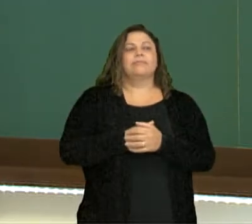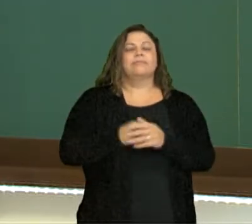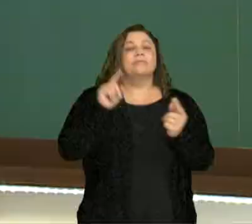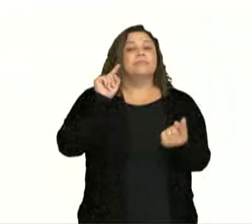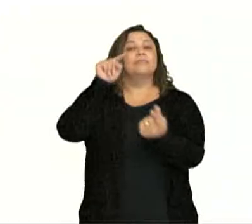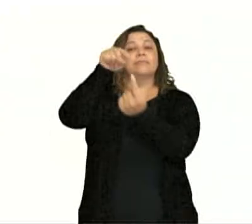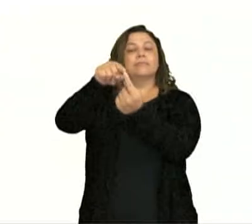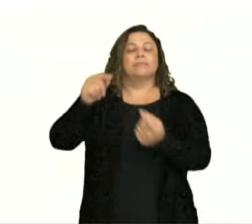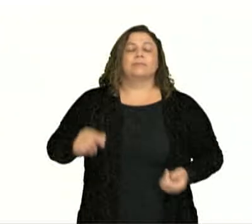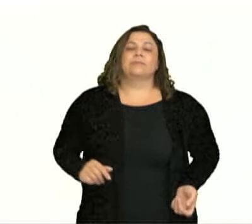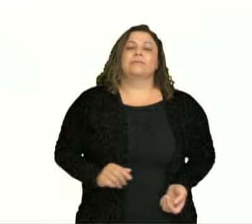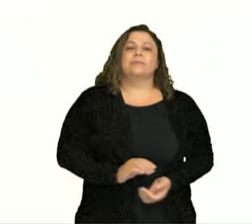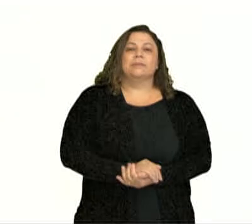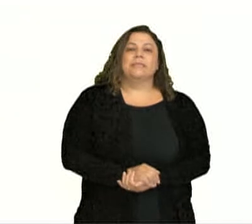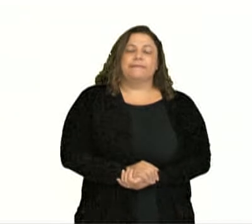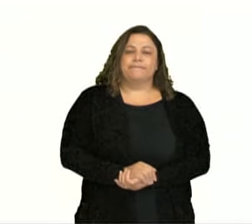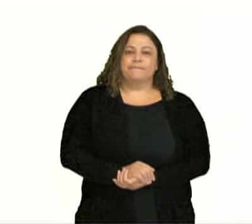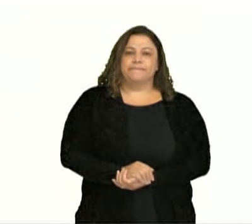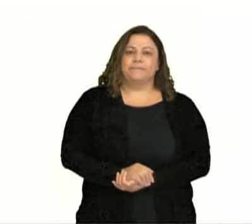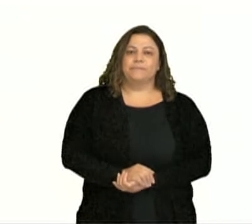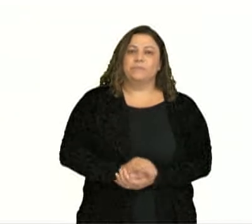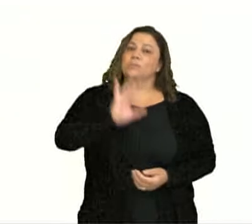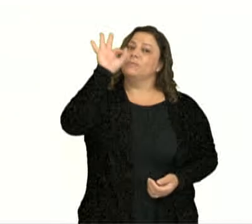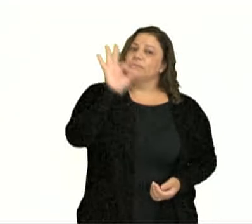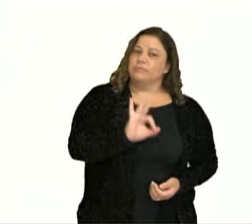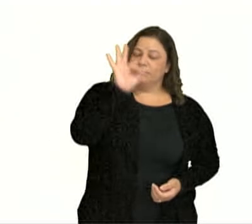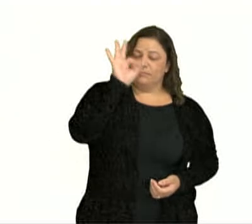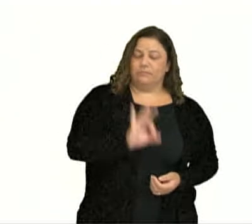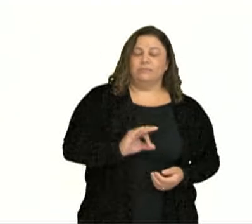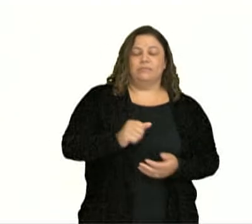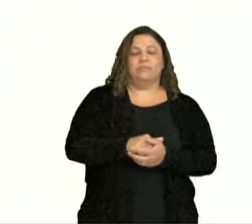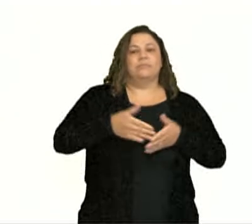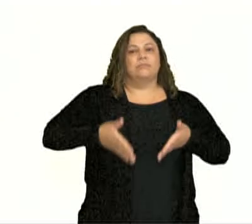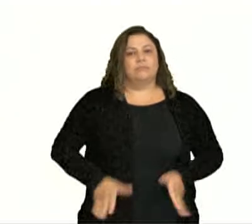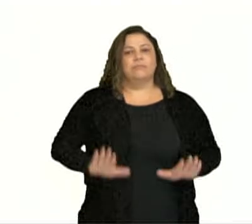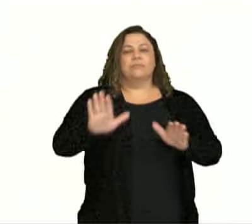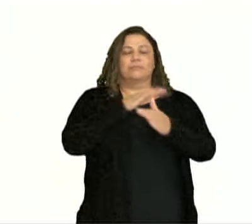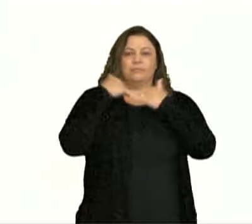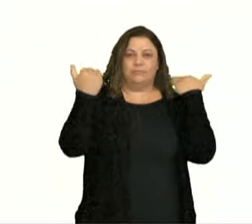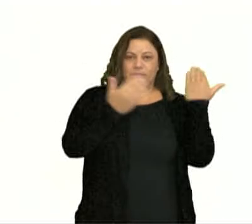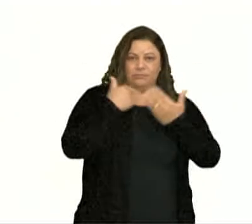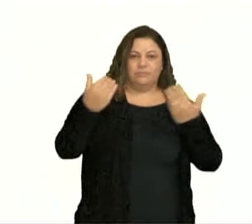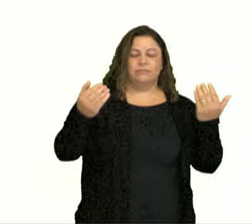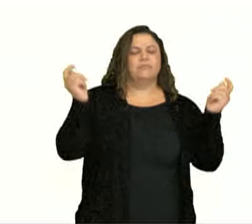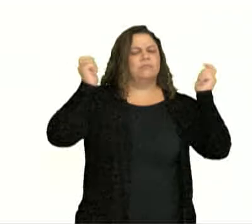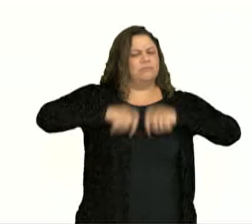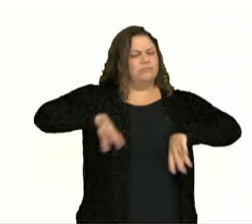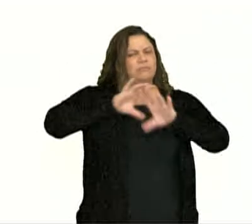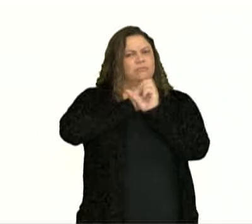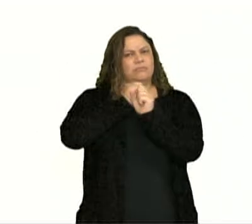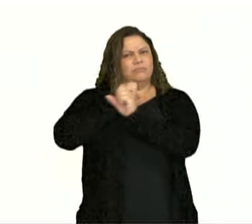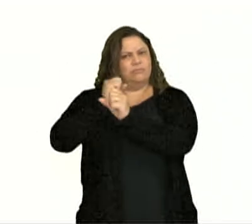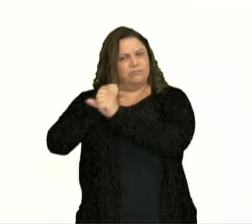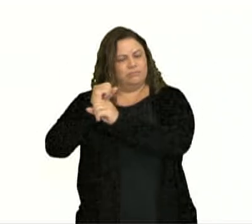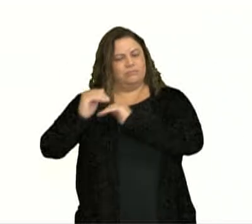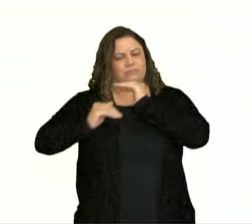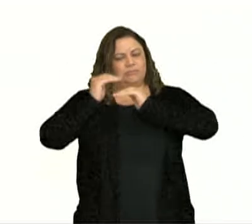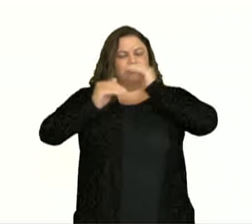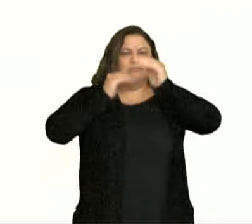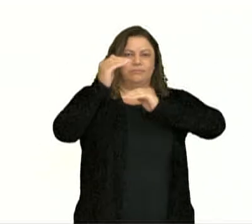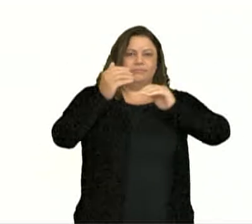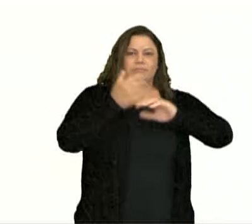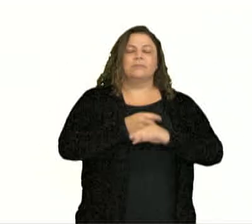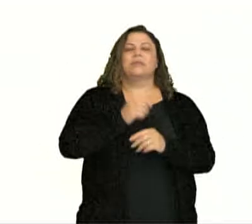definição. Por meio da taxa de natalidade e de mortalidade, é possível calcular o crescimento vegetativo. O nome já